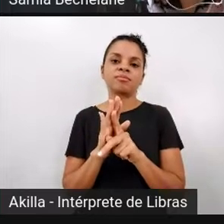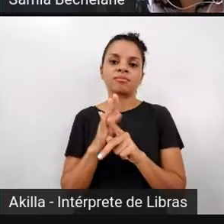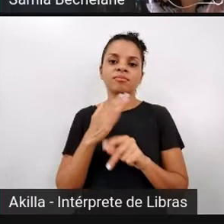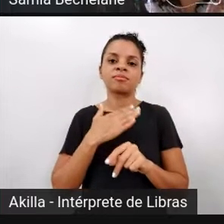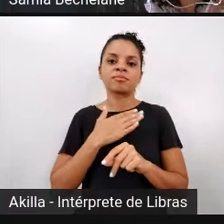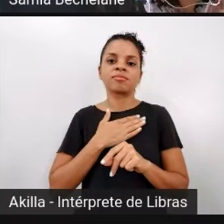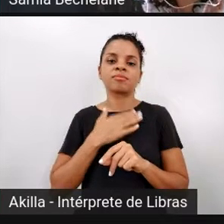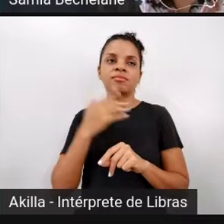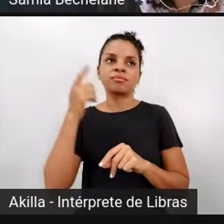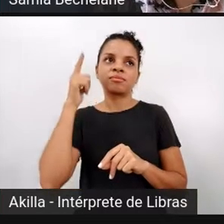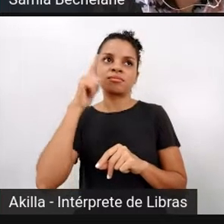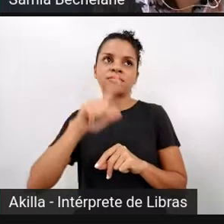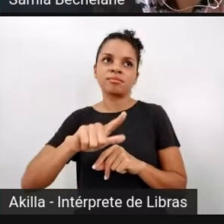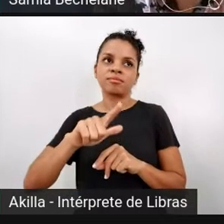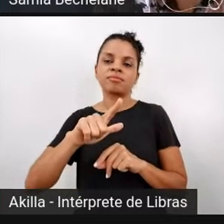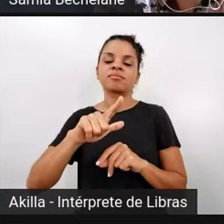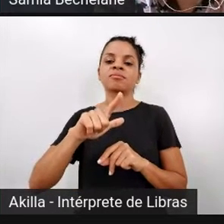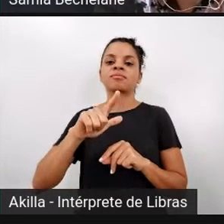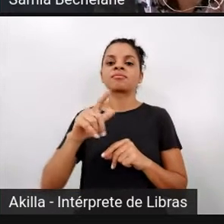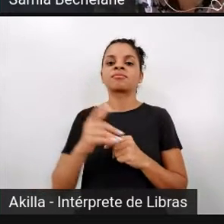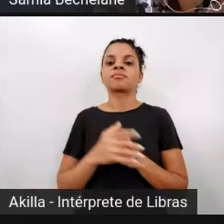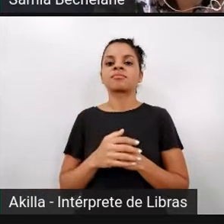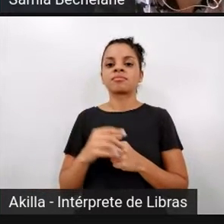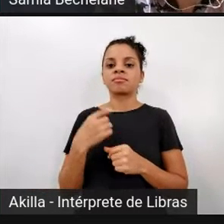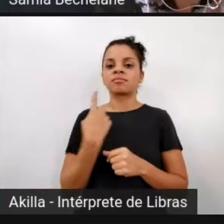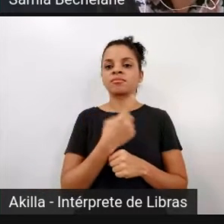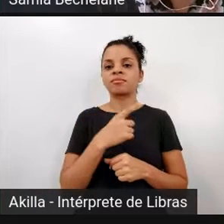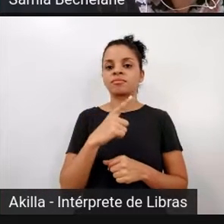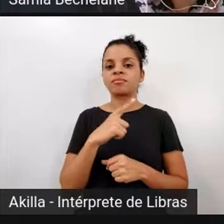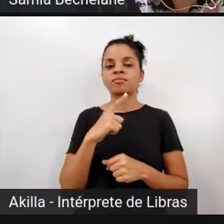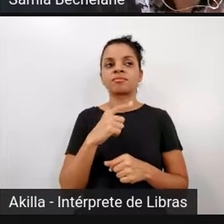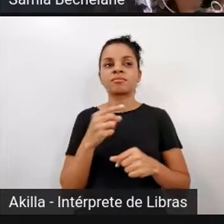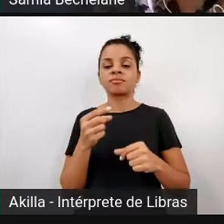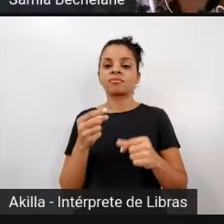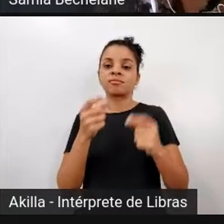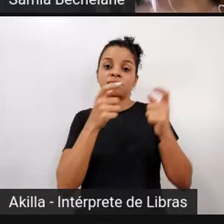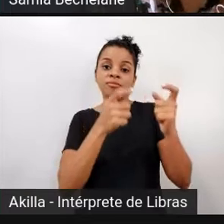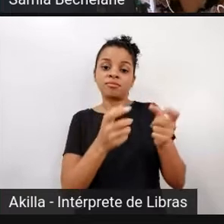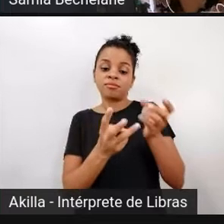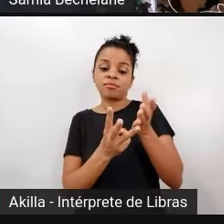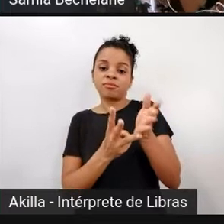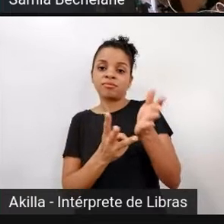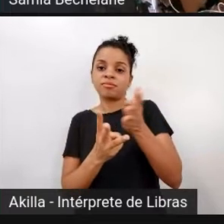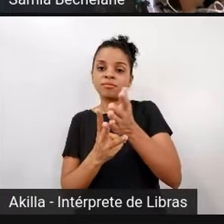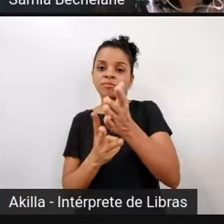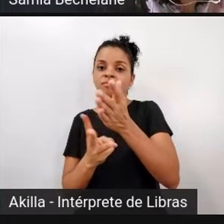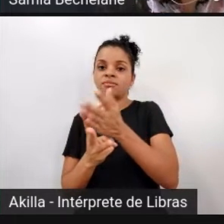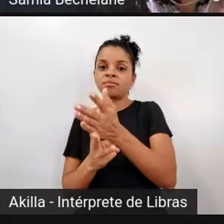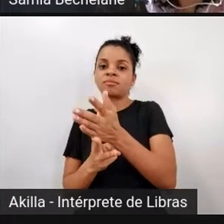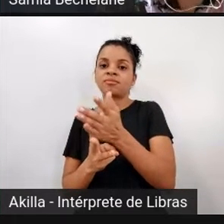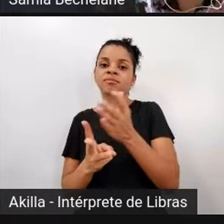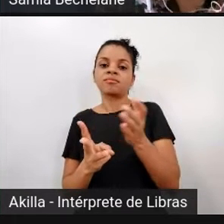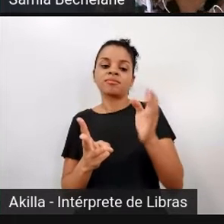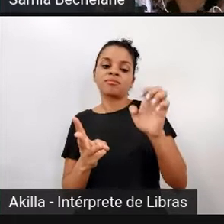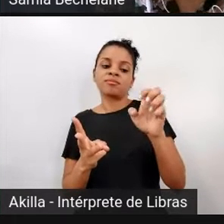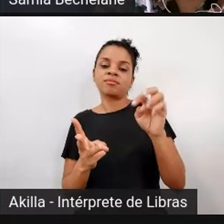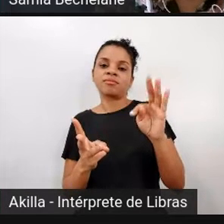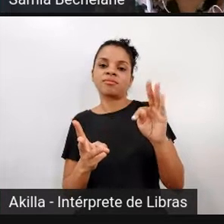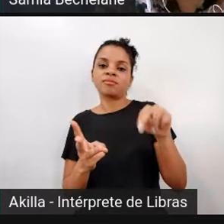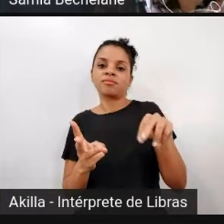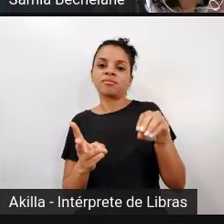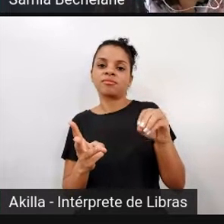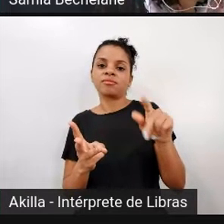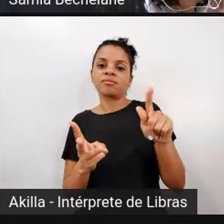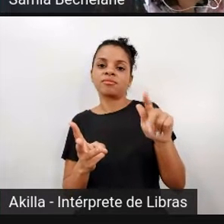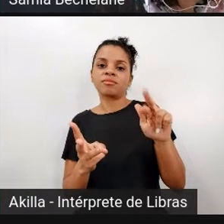né? Que a gente está num lugar tríplice, né? Que é como etnógrafa, como jornalista de profissão e como servidora da casa,